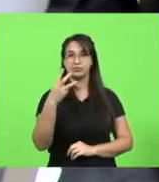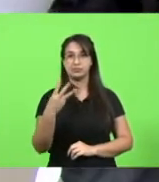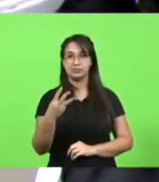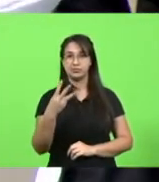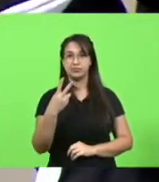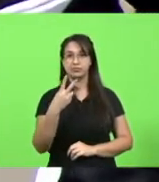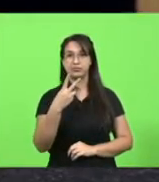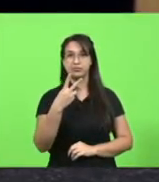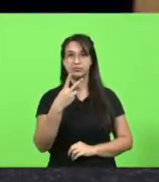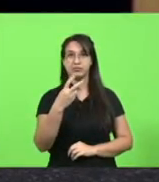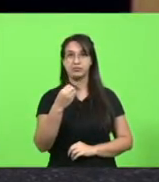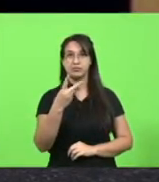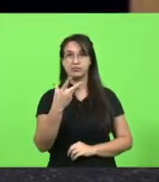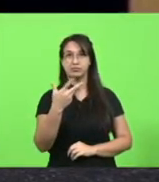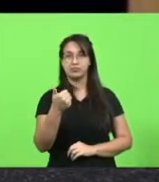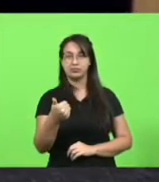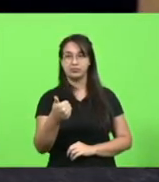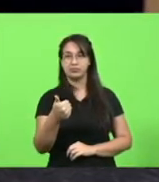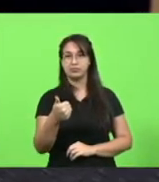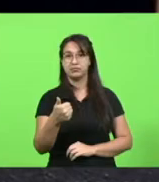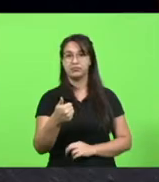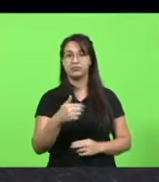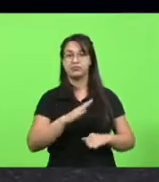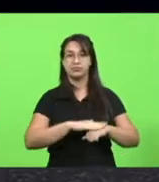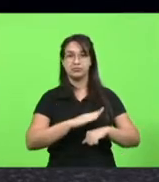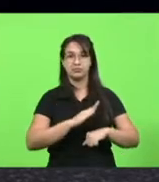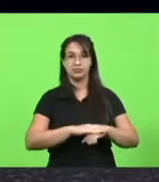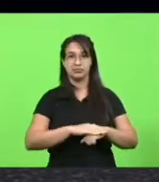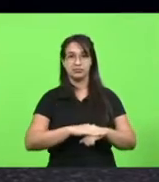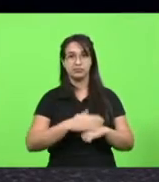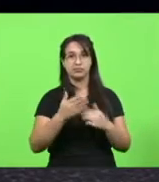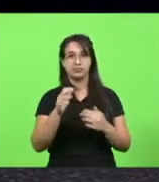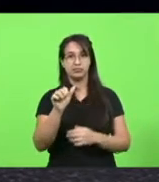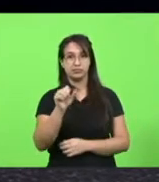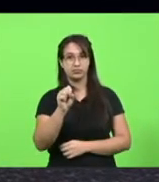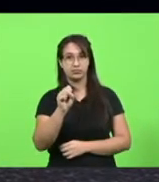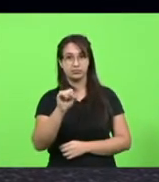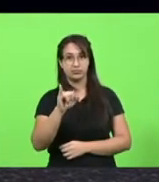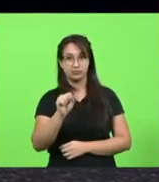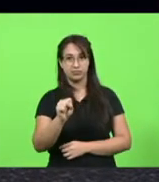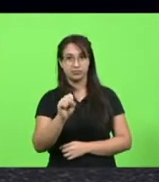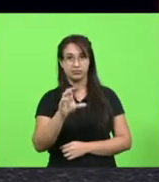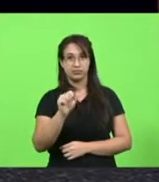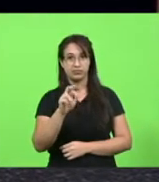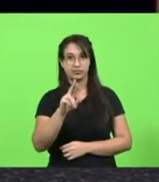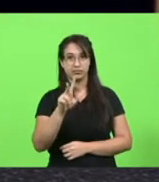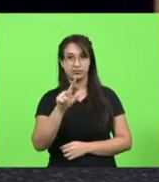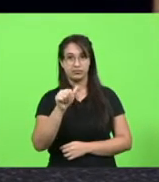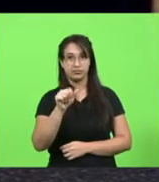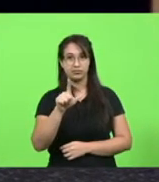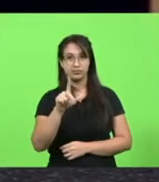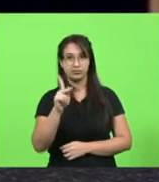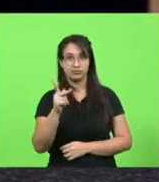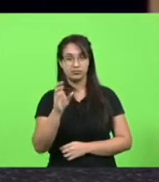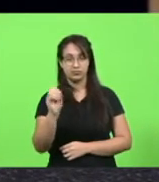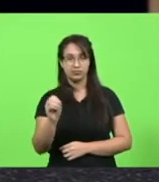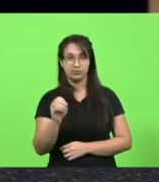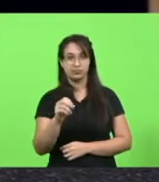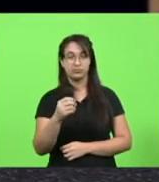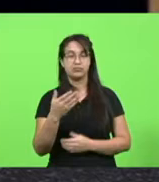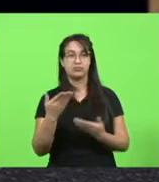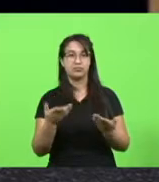823/2001 é de autoria do deputado Assis Carvalho. Ele dispõe sobre medidas emergenciais